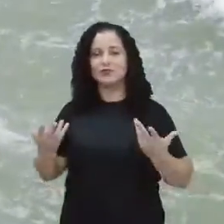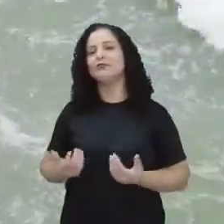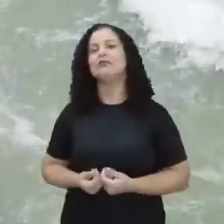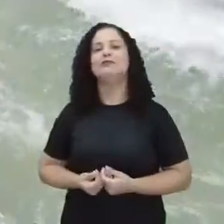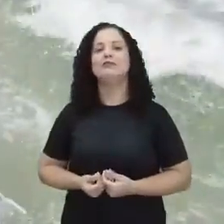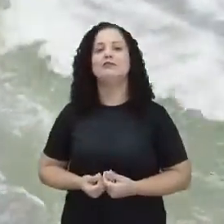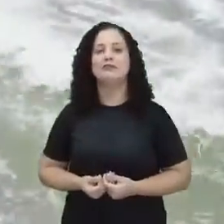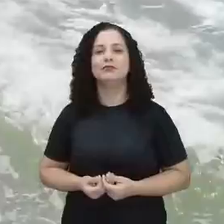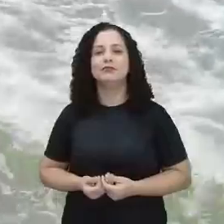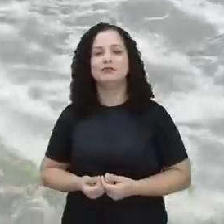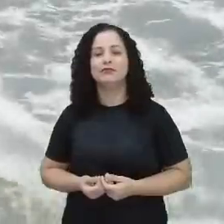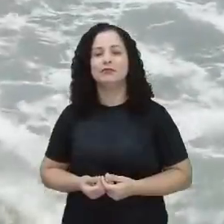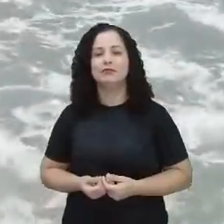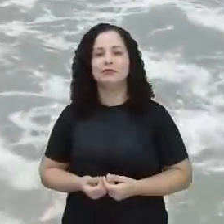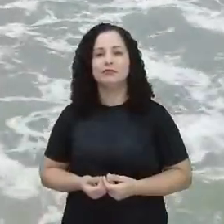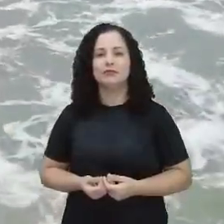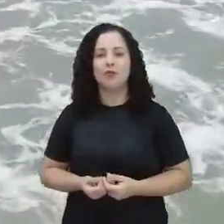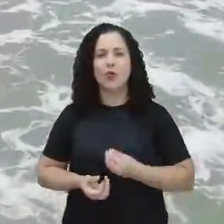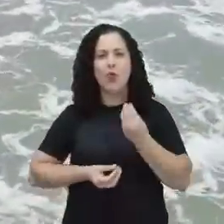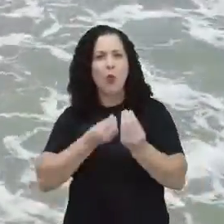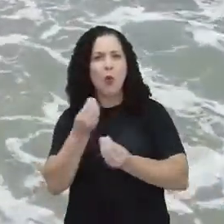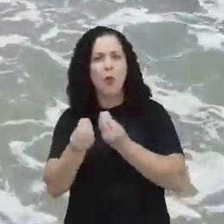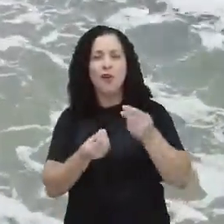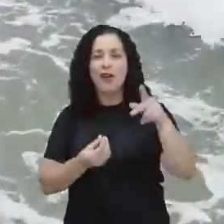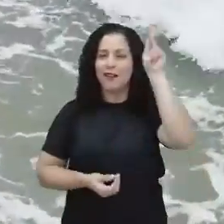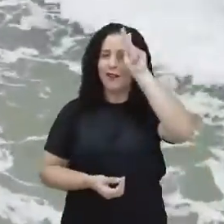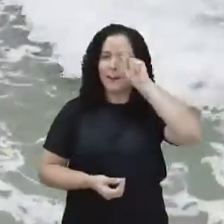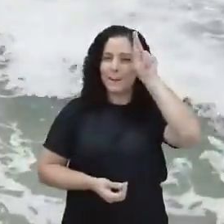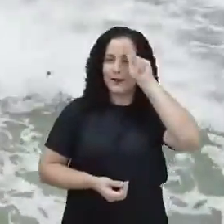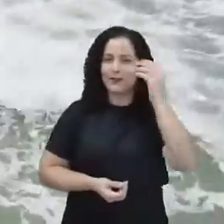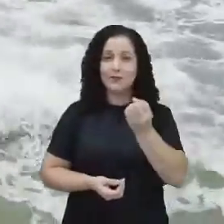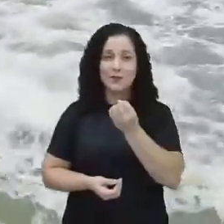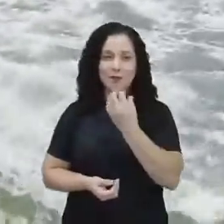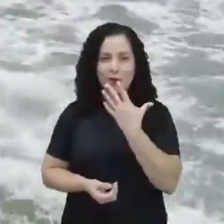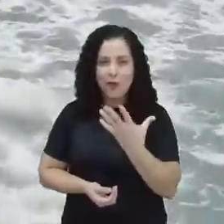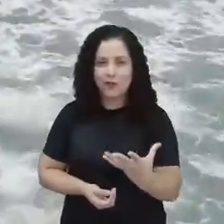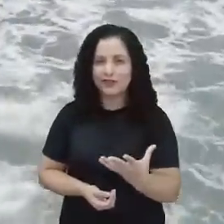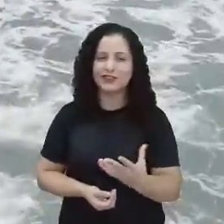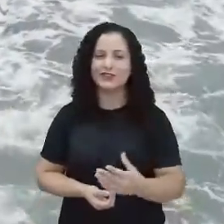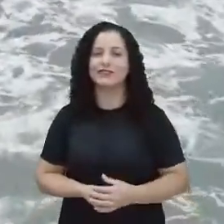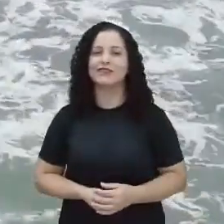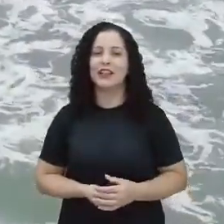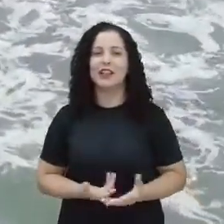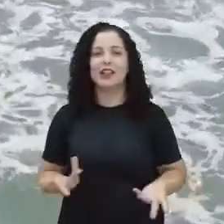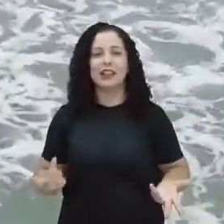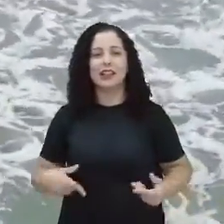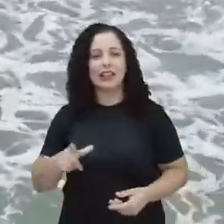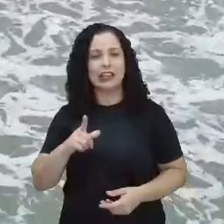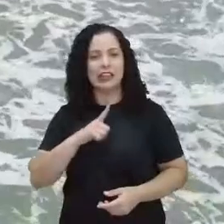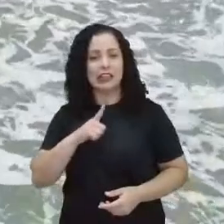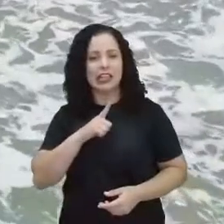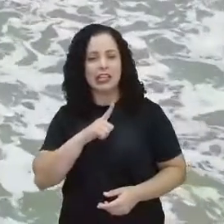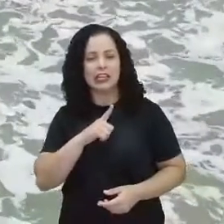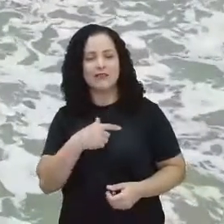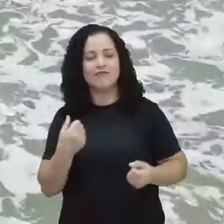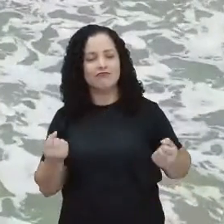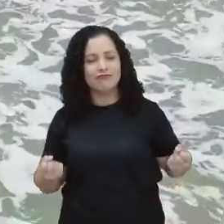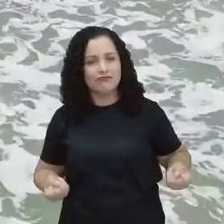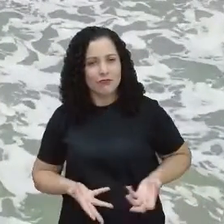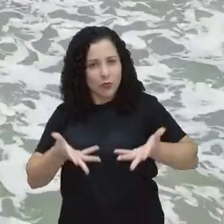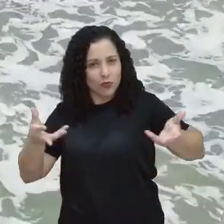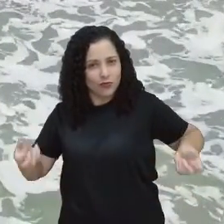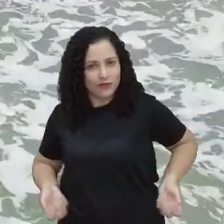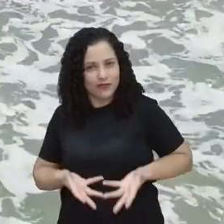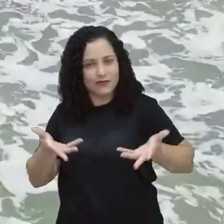sendo... ter boas memórias, deixar boas memórias, deixar contribuições para o nosso planeta. Porque,